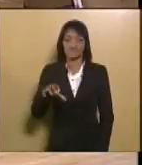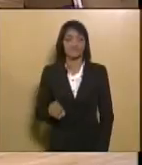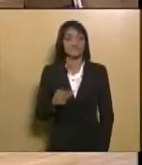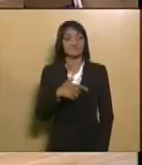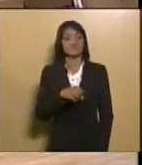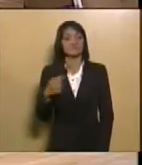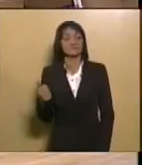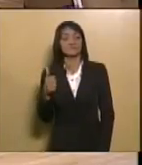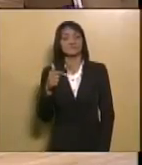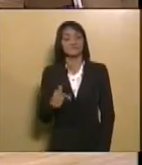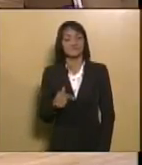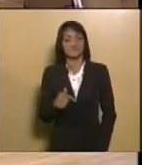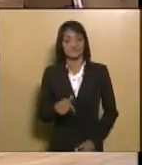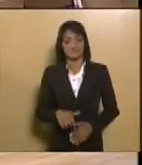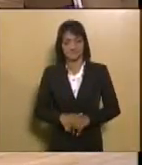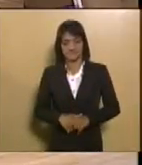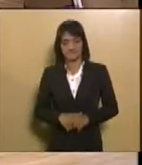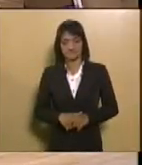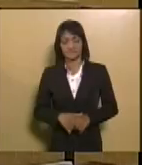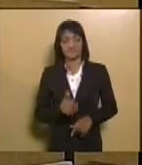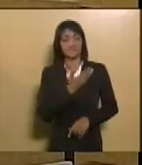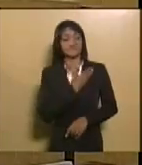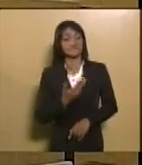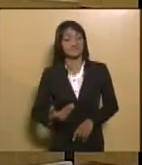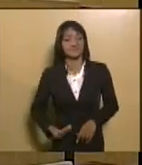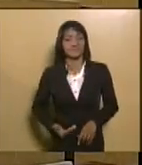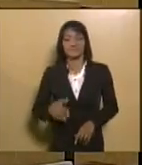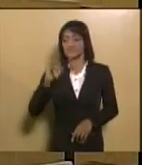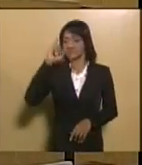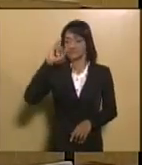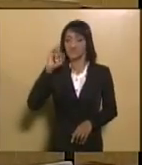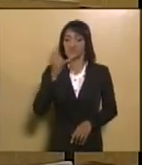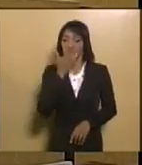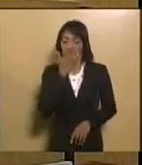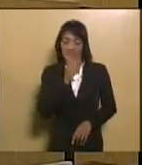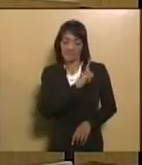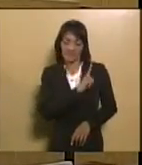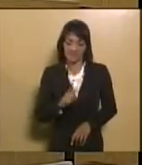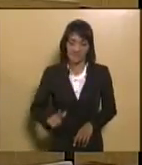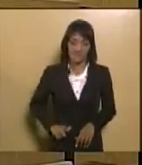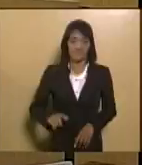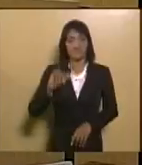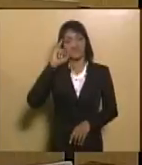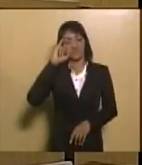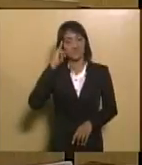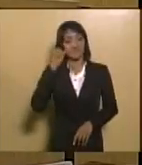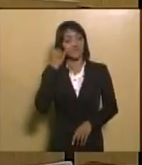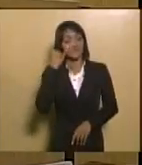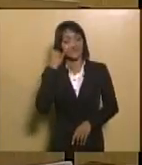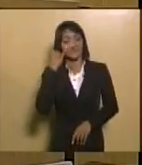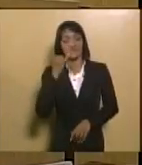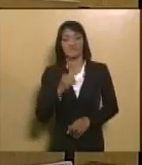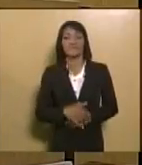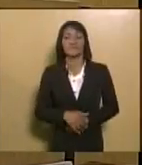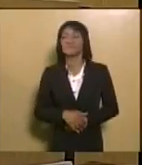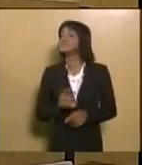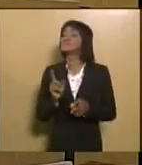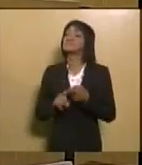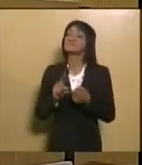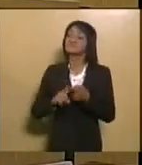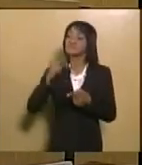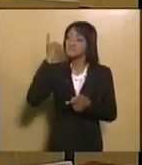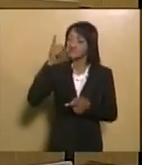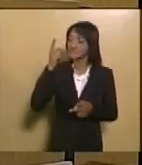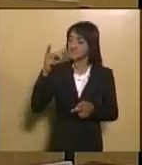2017 pelo governador Jackson Barreto de Lima. E detalhe, deputado Pimentel,